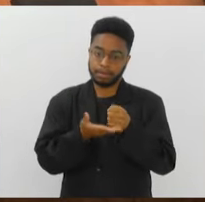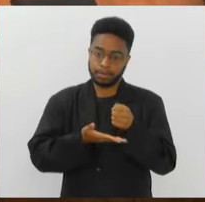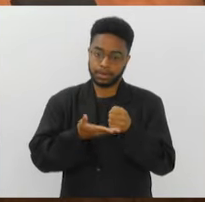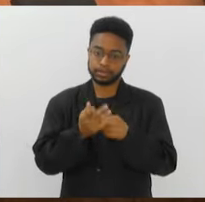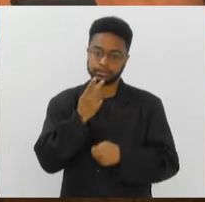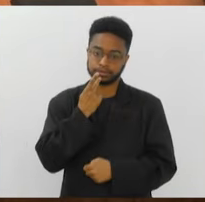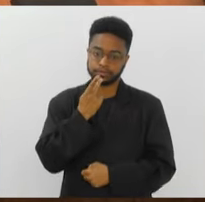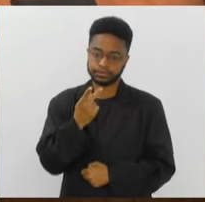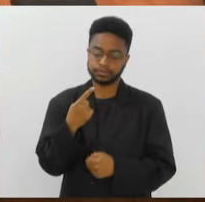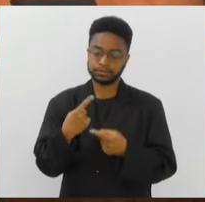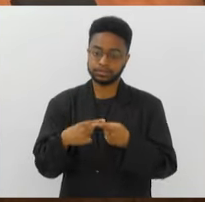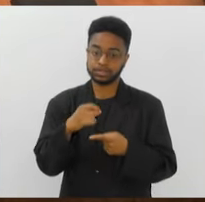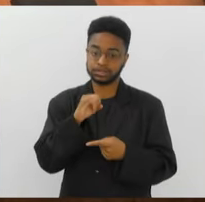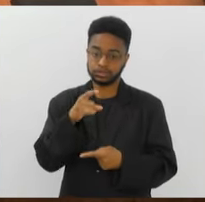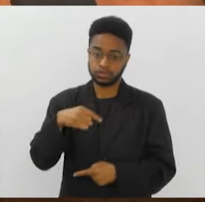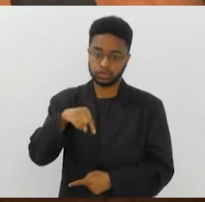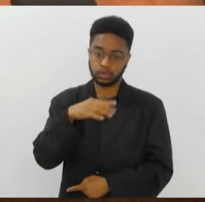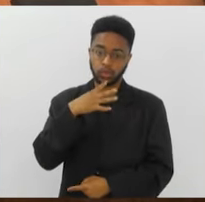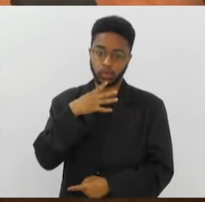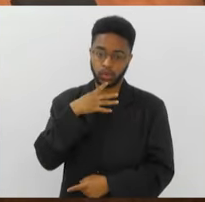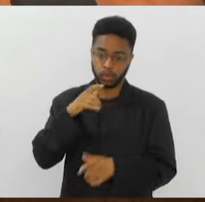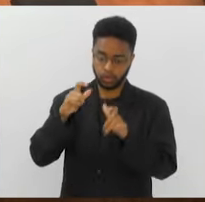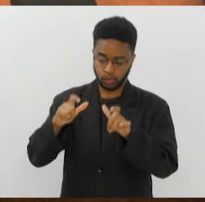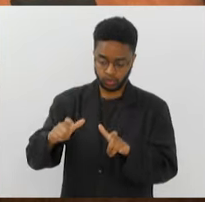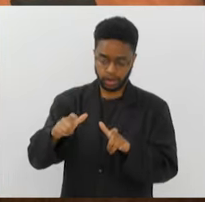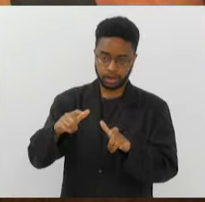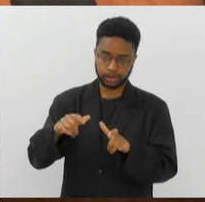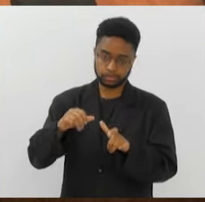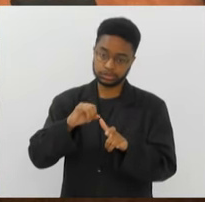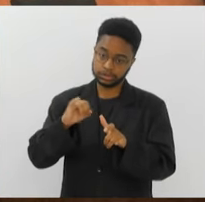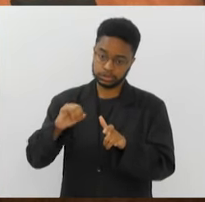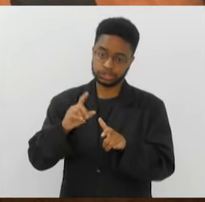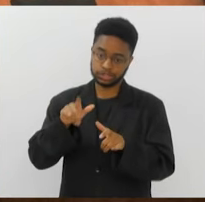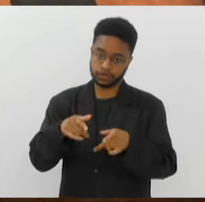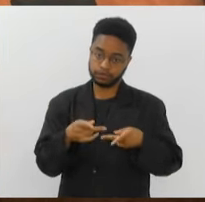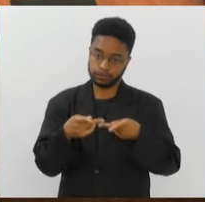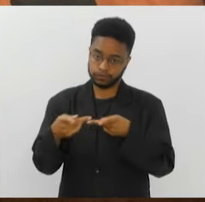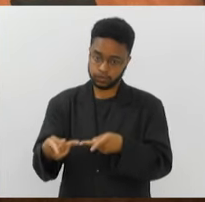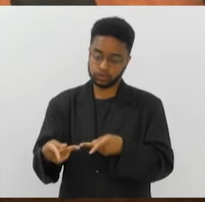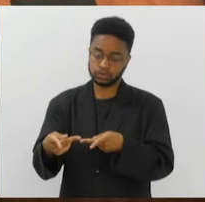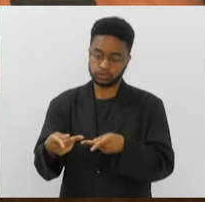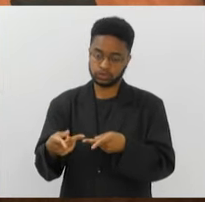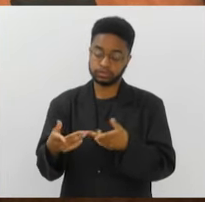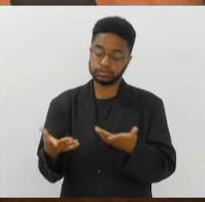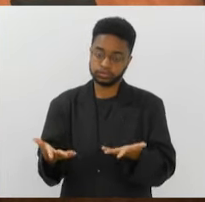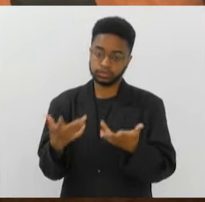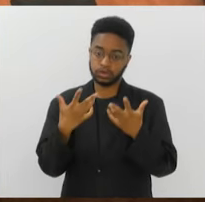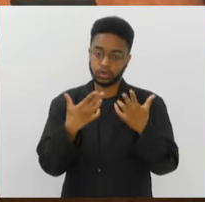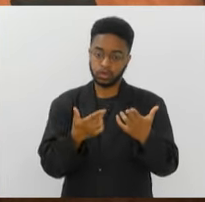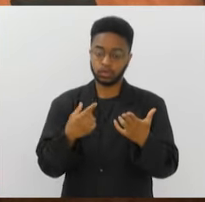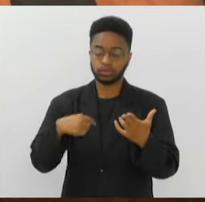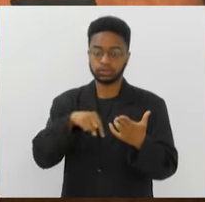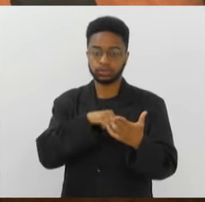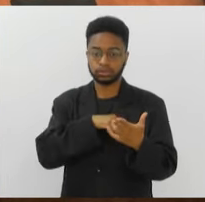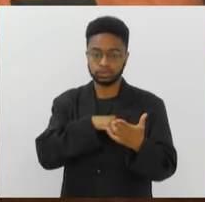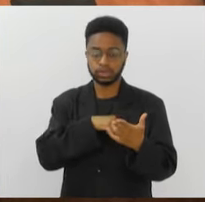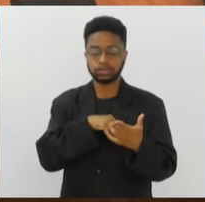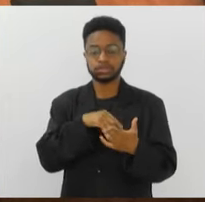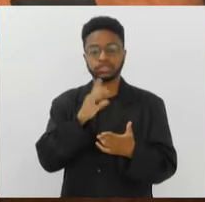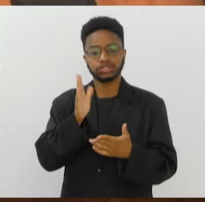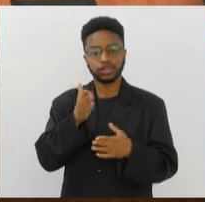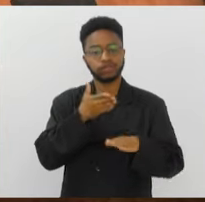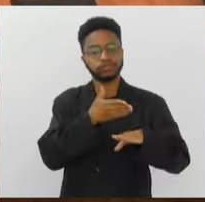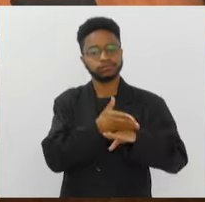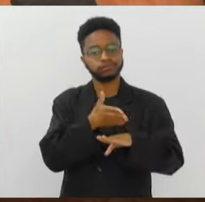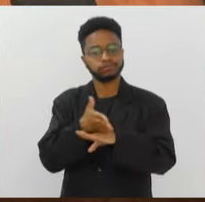porque quem conhece o chão da fábrica é quem pisa no chão da fábrica. Vossa Excelência, comigo, com o deputado Alain, estivemos em diversos